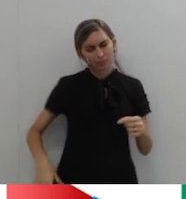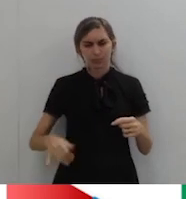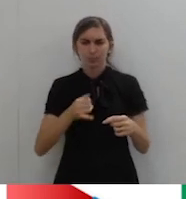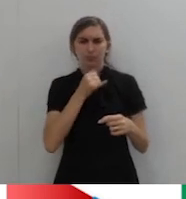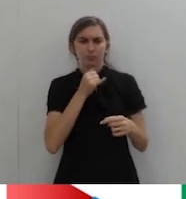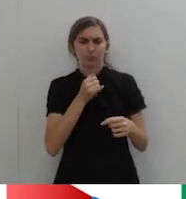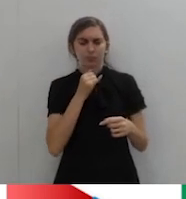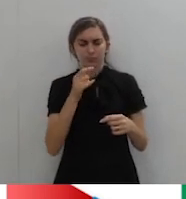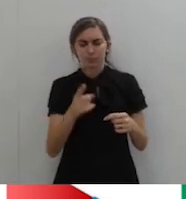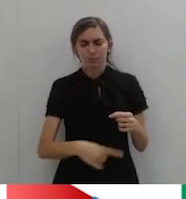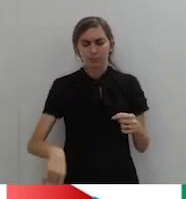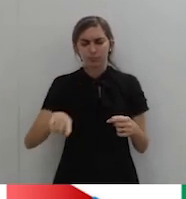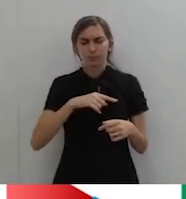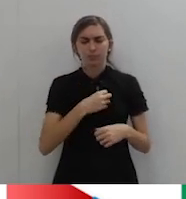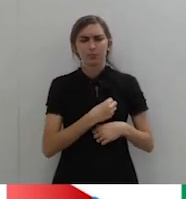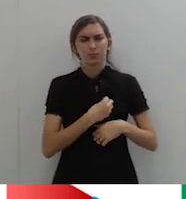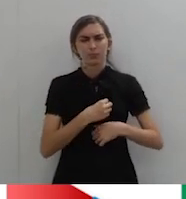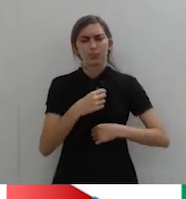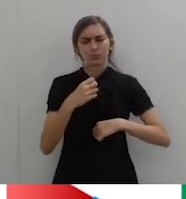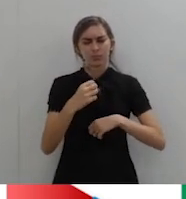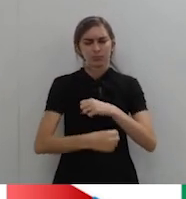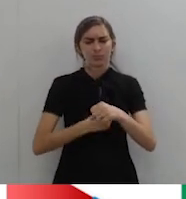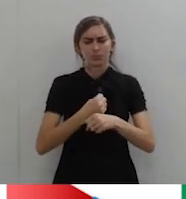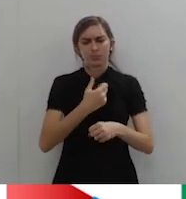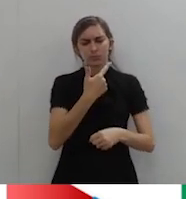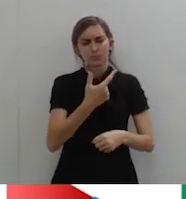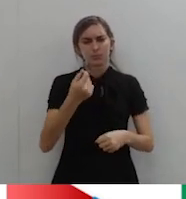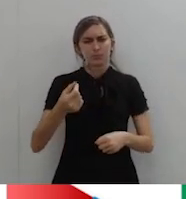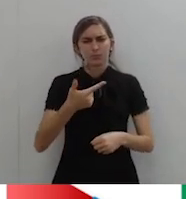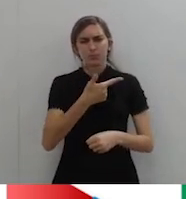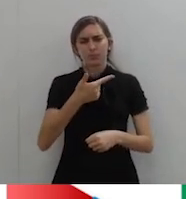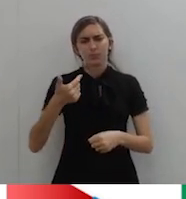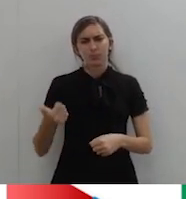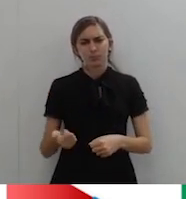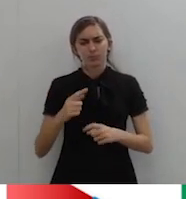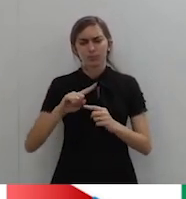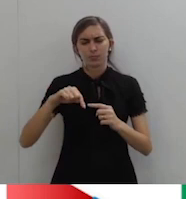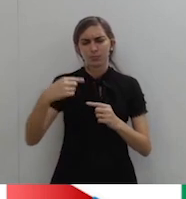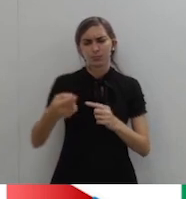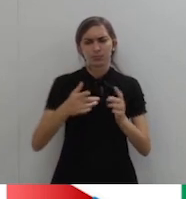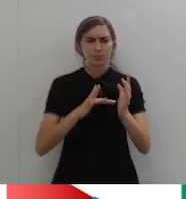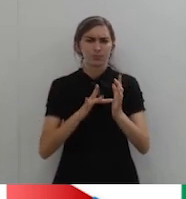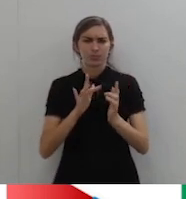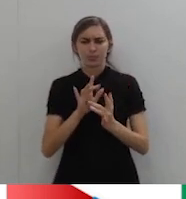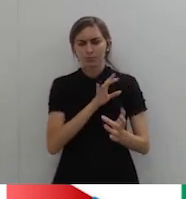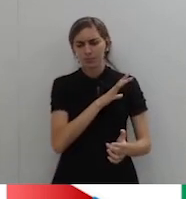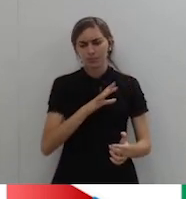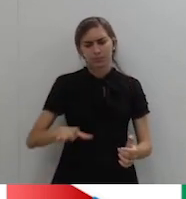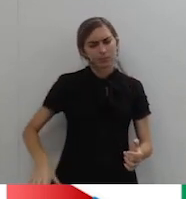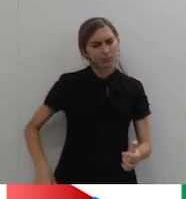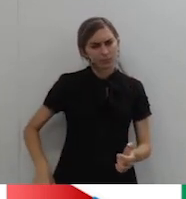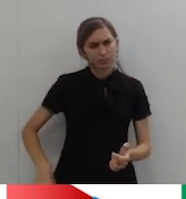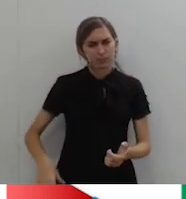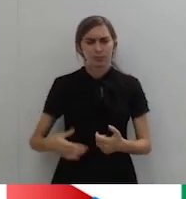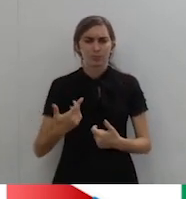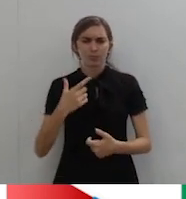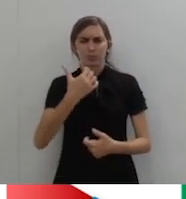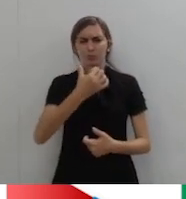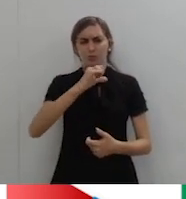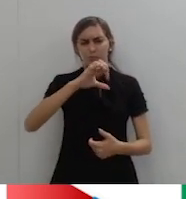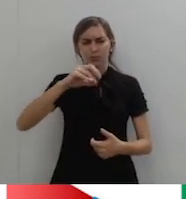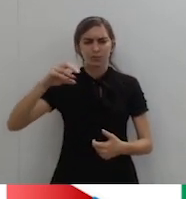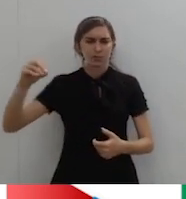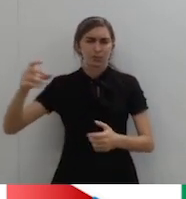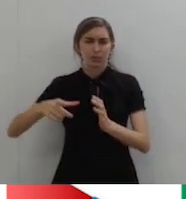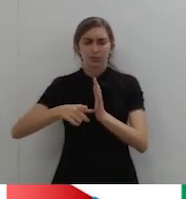Por exemplo, nós estamos vivendo no ano de 2021 depois de Cristo. Significa que